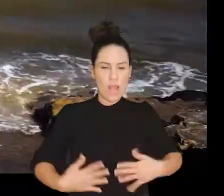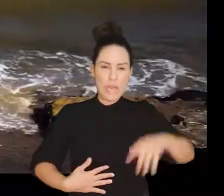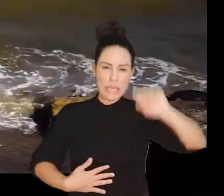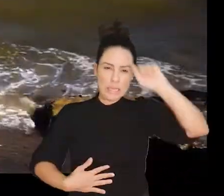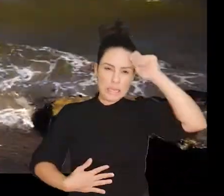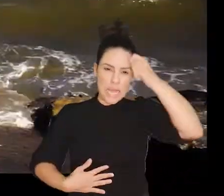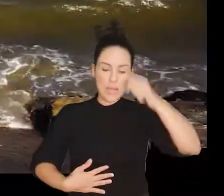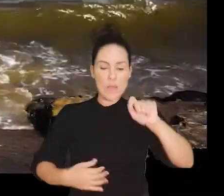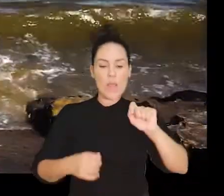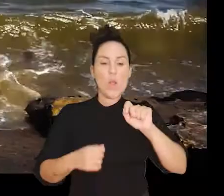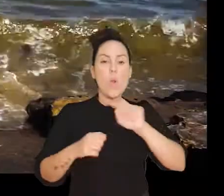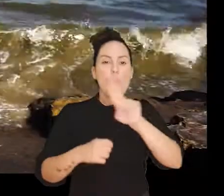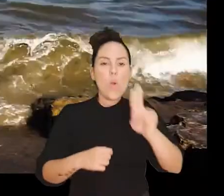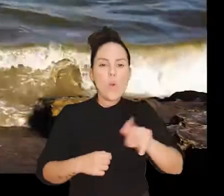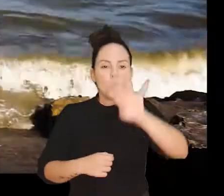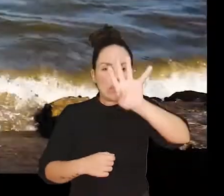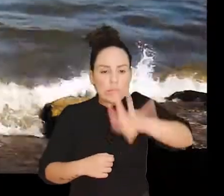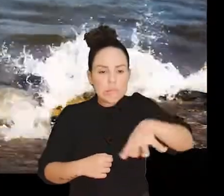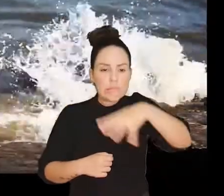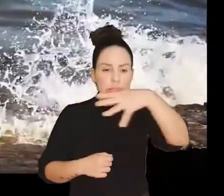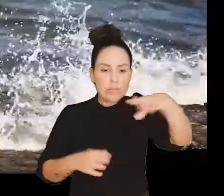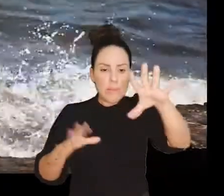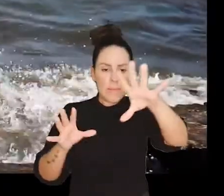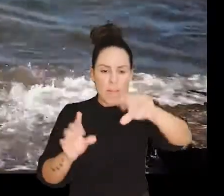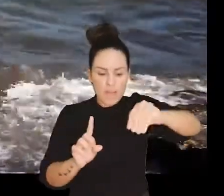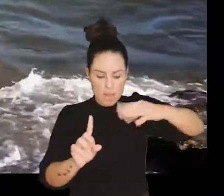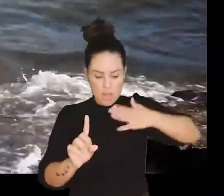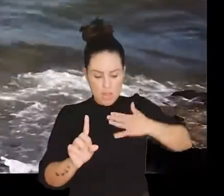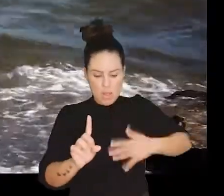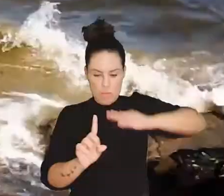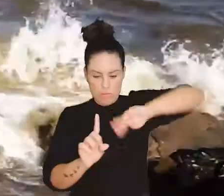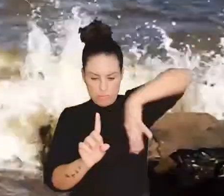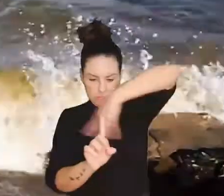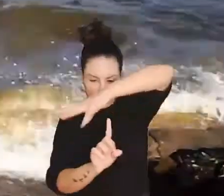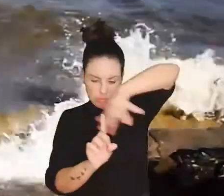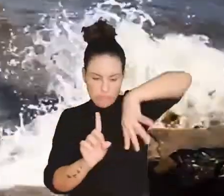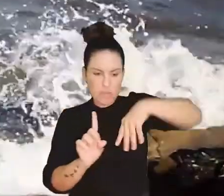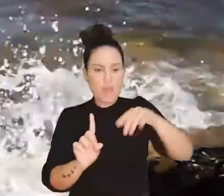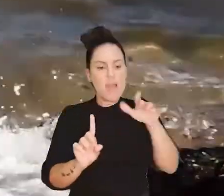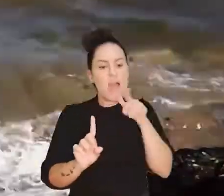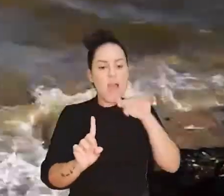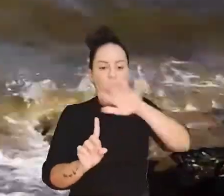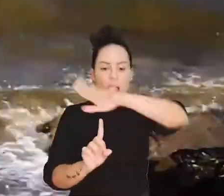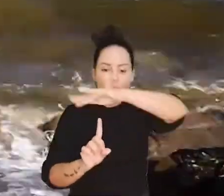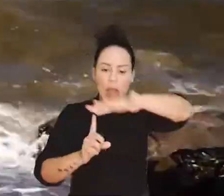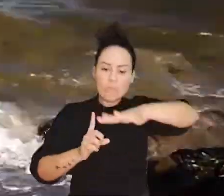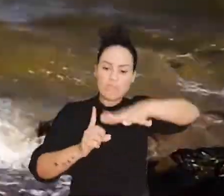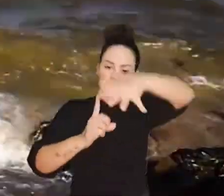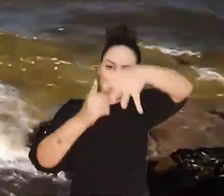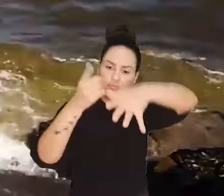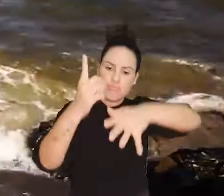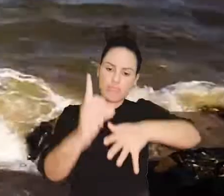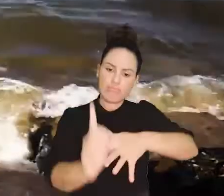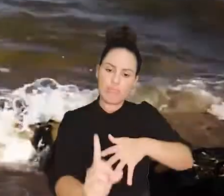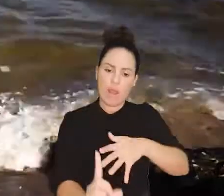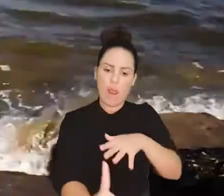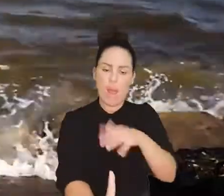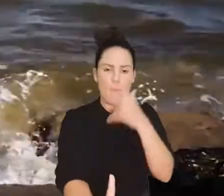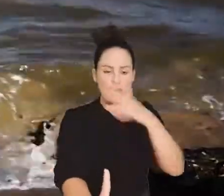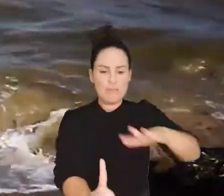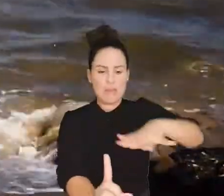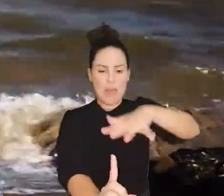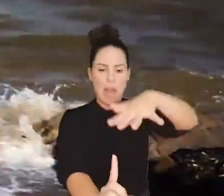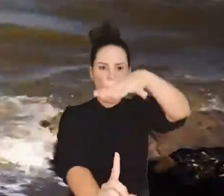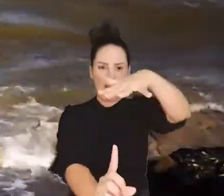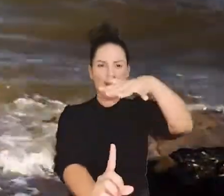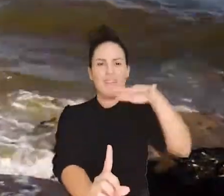para o fundo do mar, trazendo às nossas lembranças toda uma história esquecida da escravidão, presente